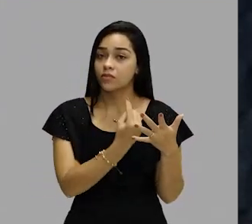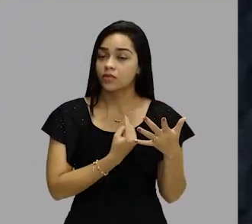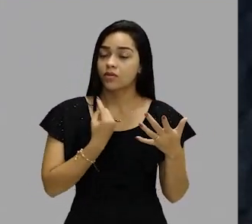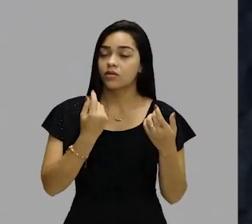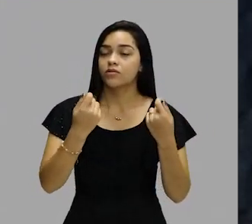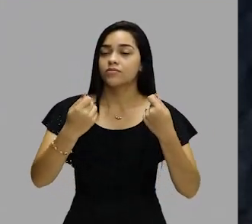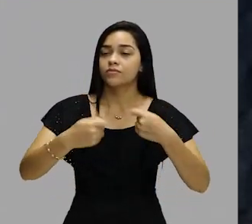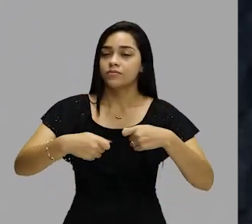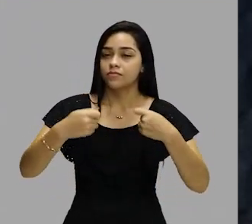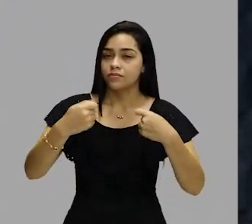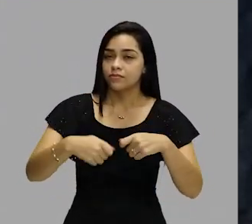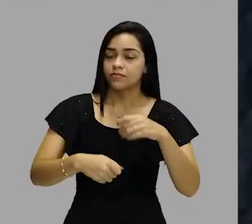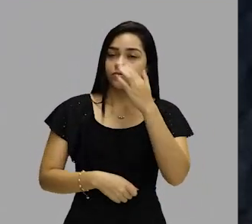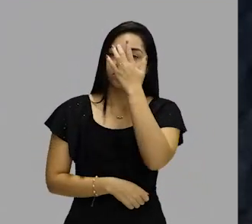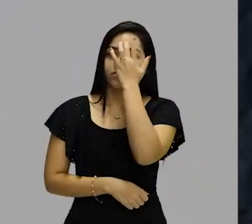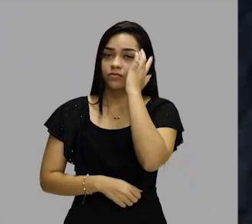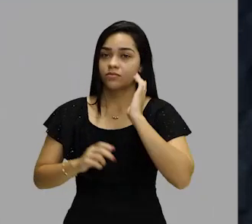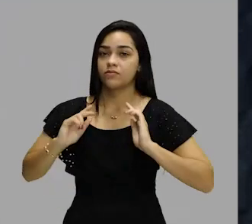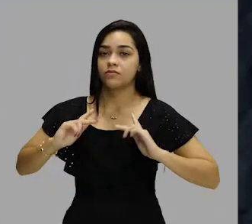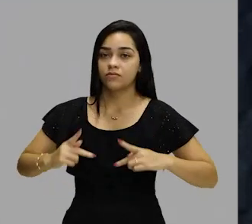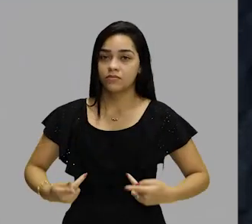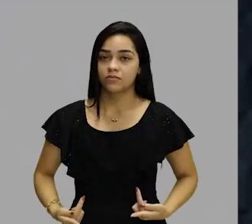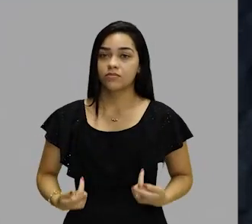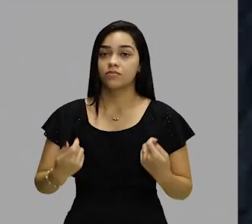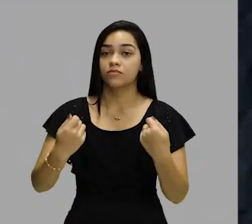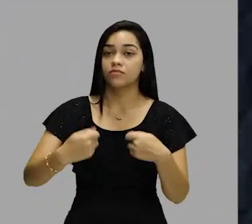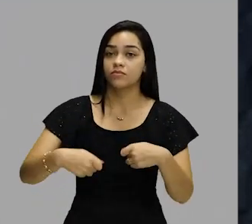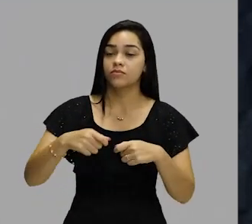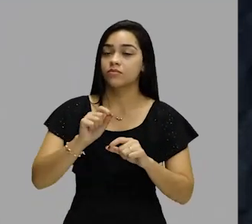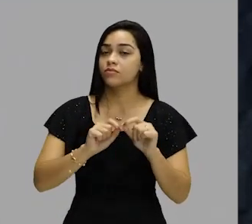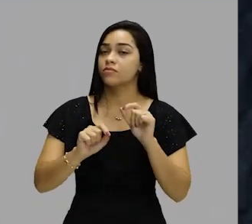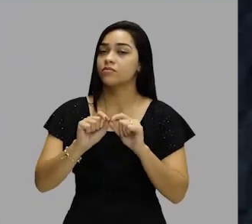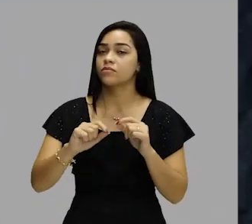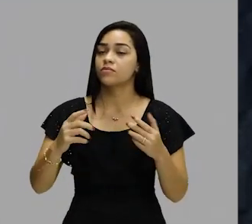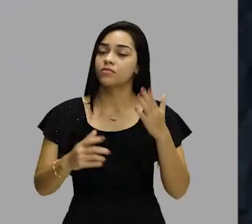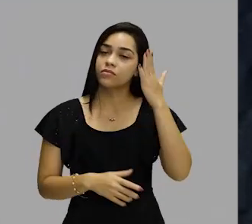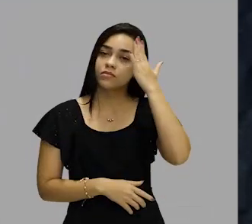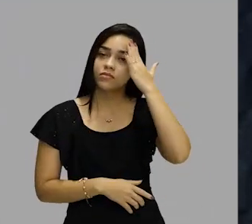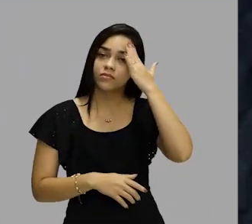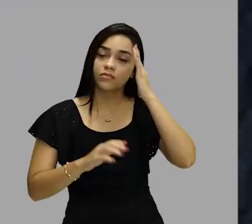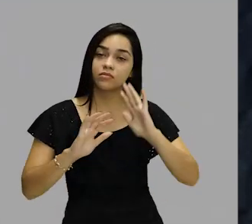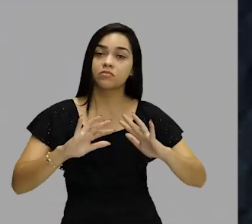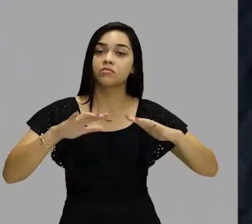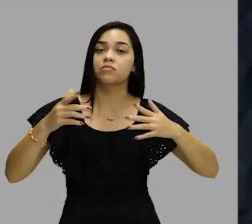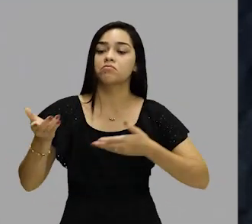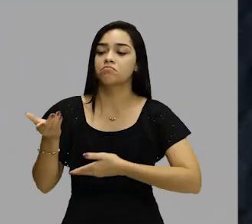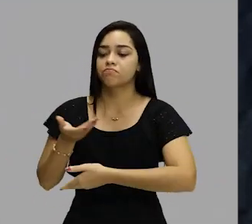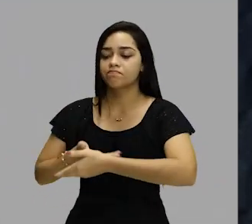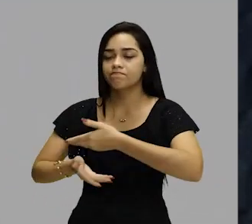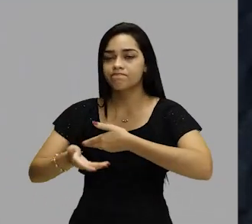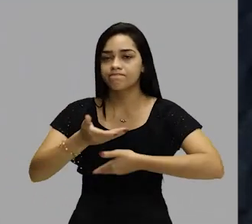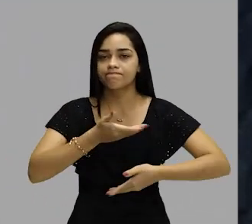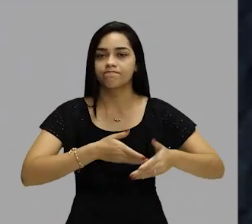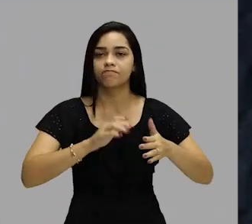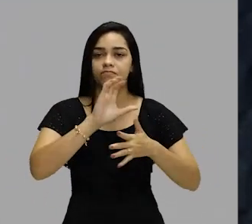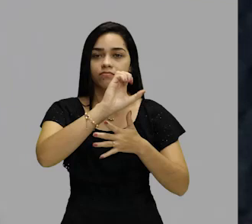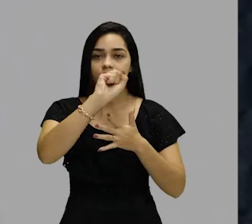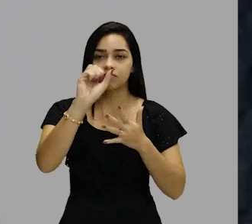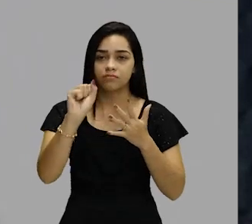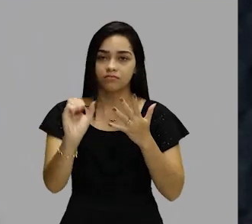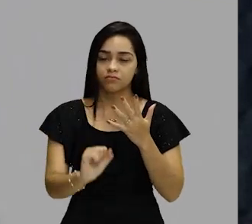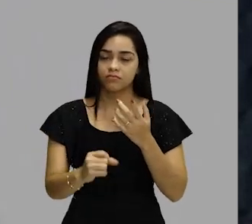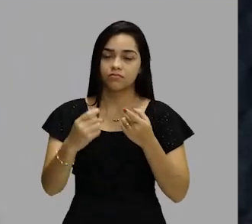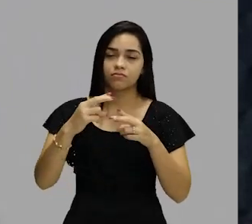precisamos, como indivíduos, seres humanos, nós precisamos estar entendendo qual é a dinâmica das cadeias alimentares. Por isso que quando,